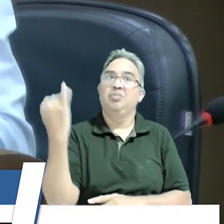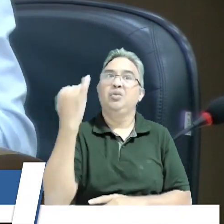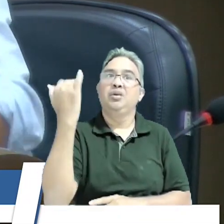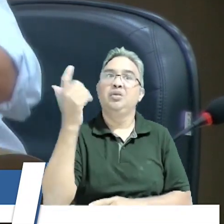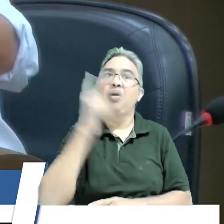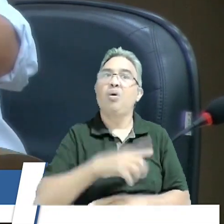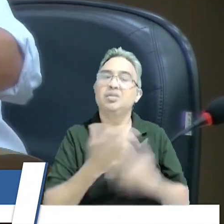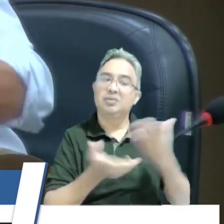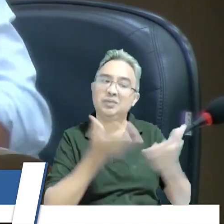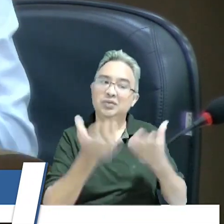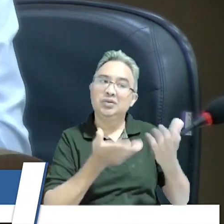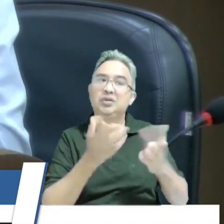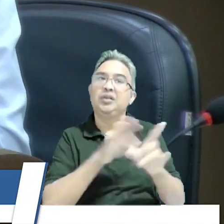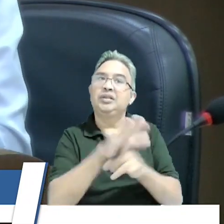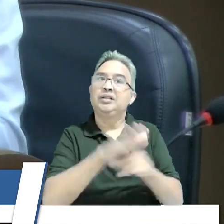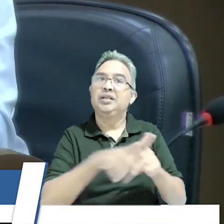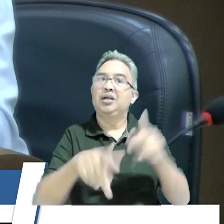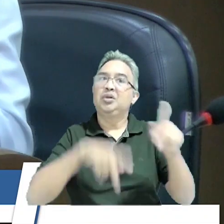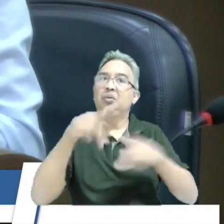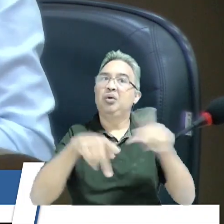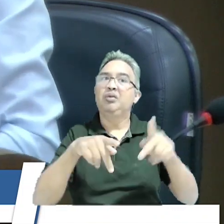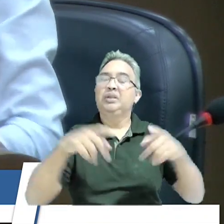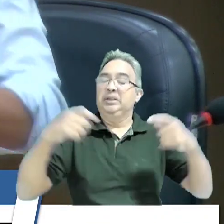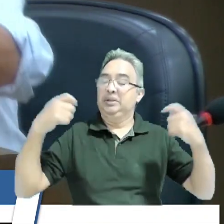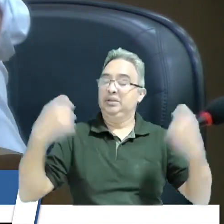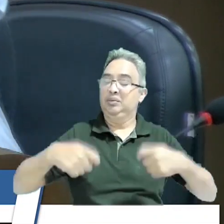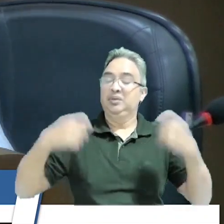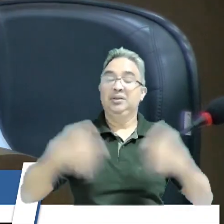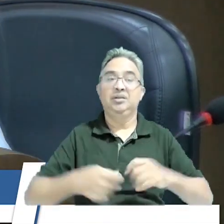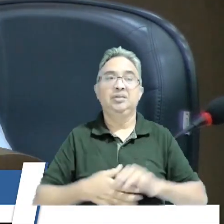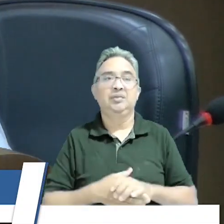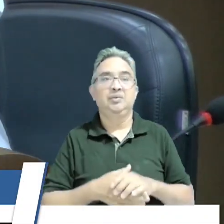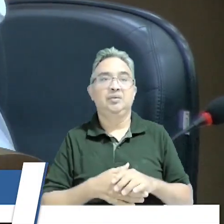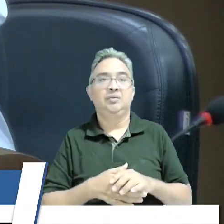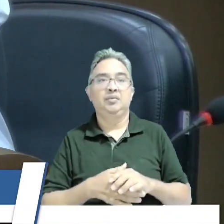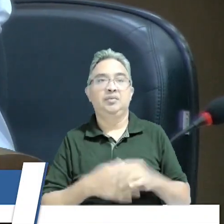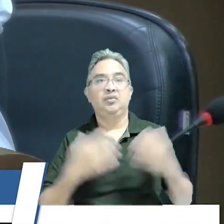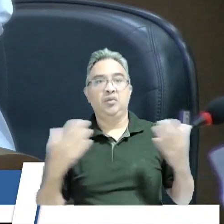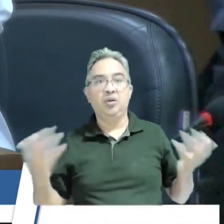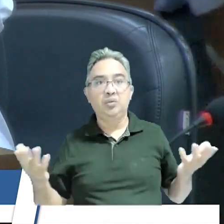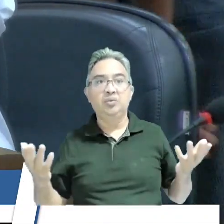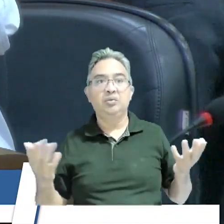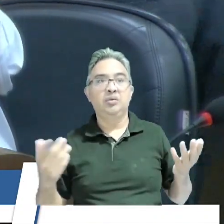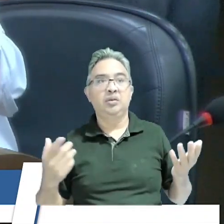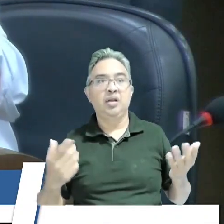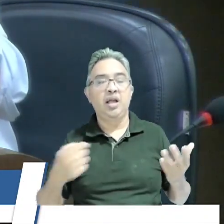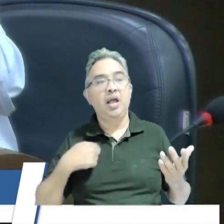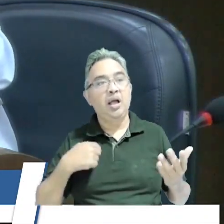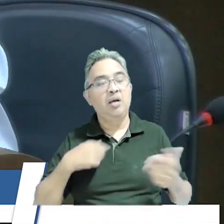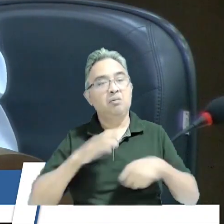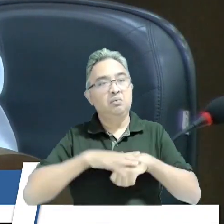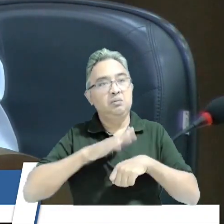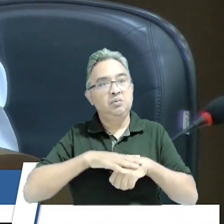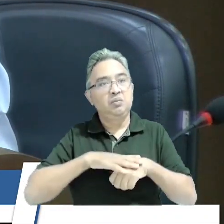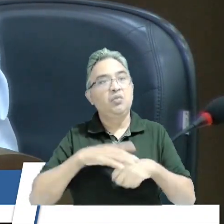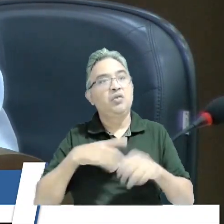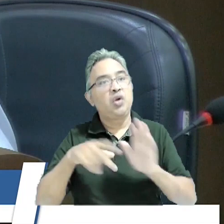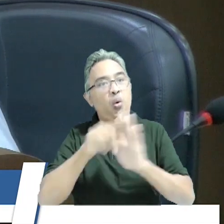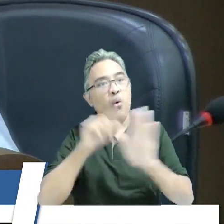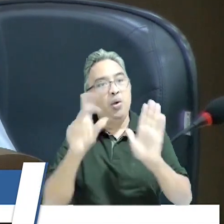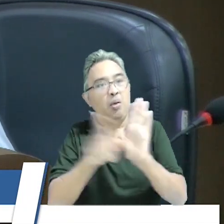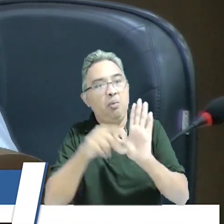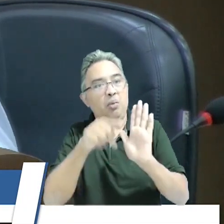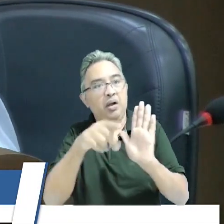desse povo que precisa. Então, eu fiz uma emenda do orçamento do ano